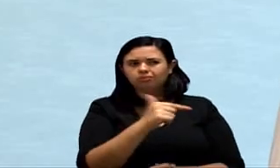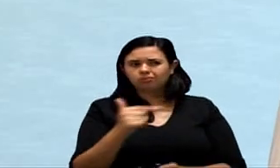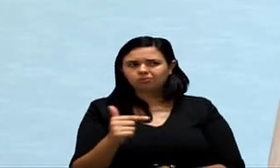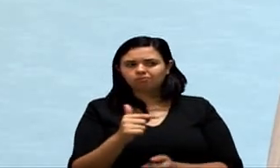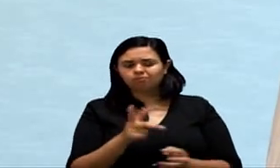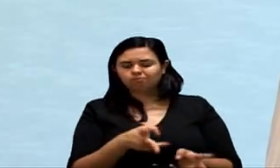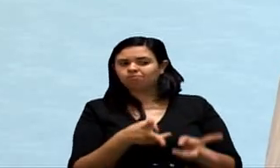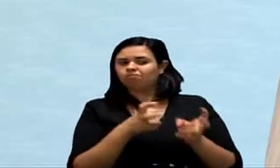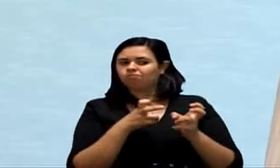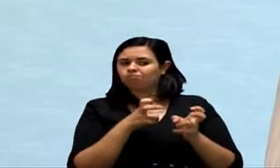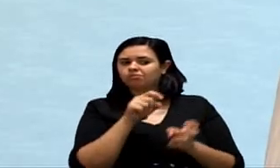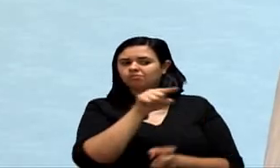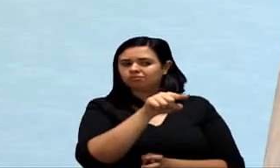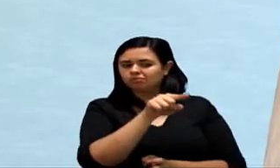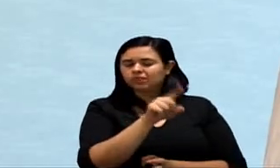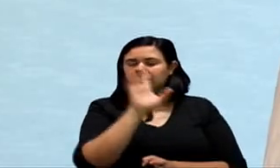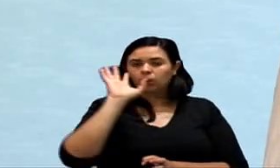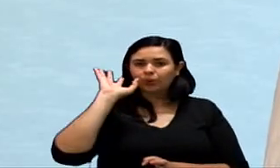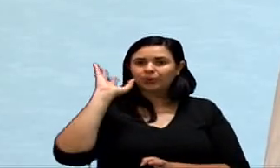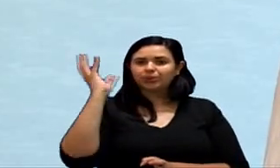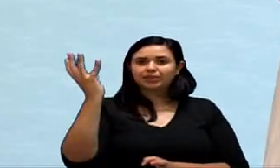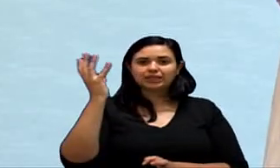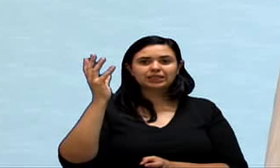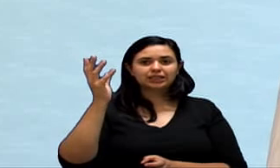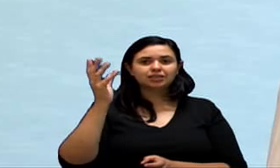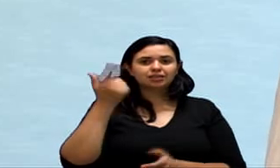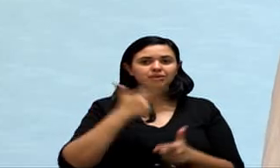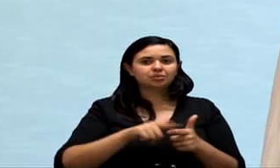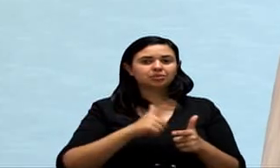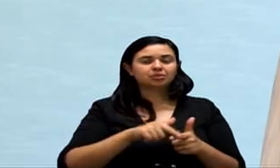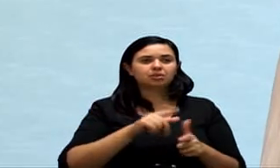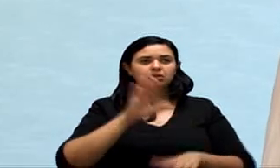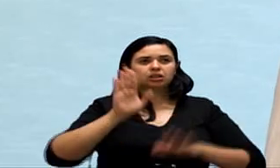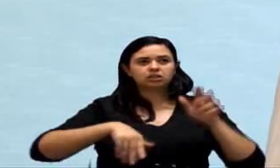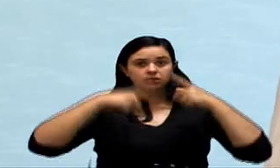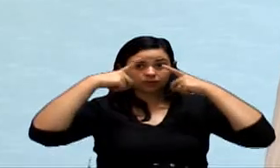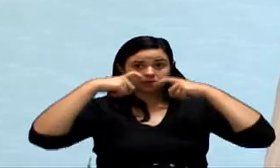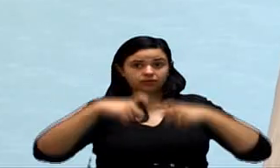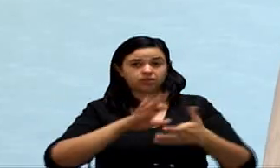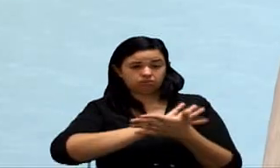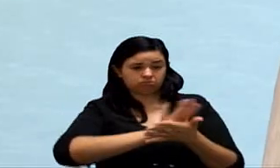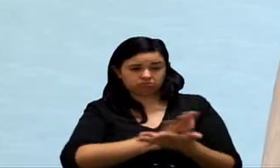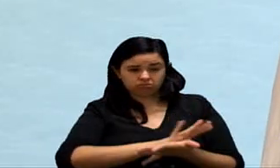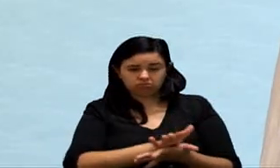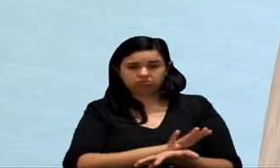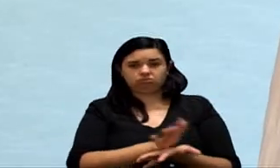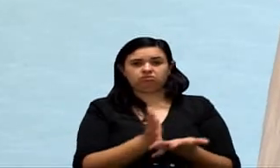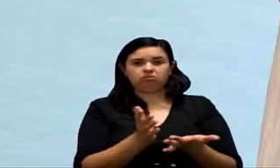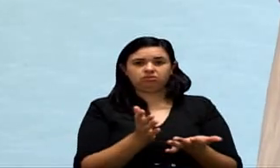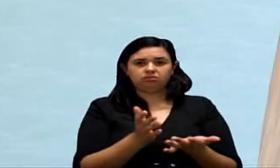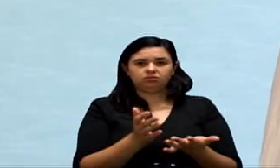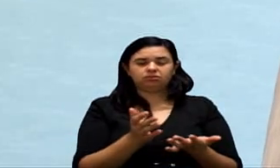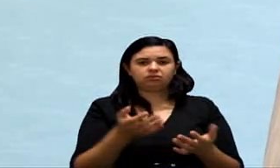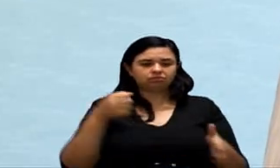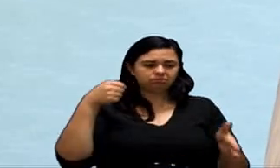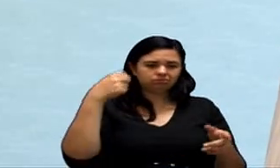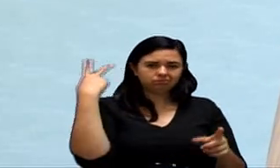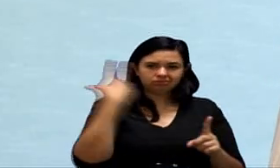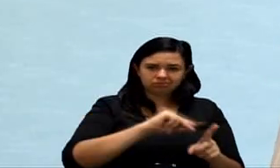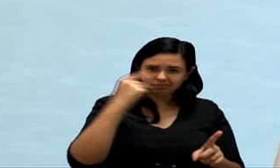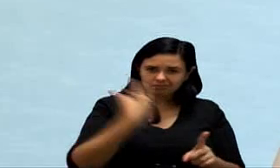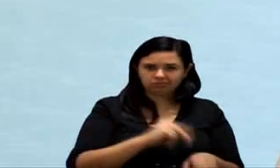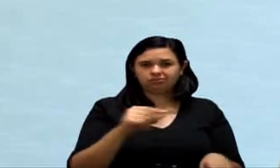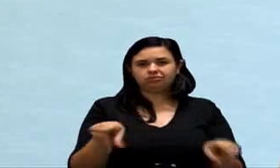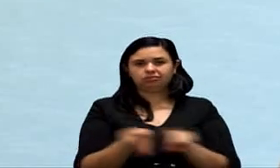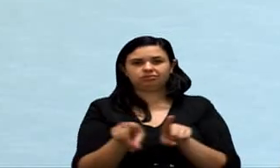detectar isso. Isso pode vir de violência física, sexual ou psicológica que ela esteja sofrendo dentro